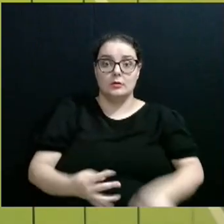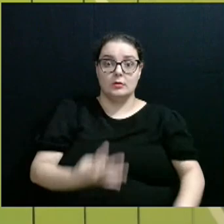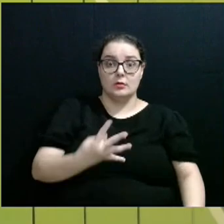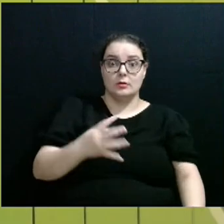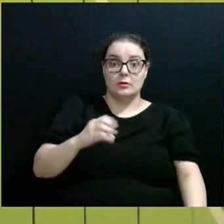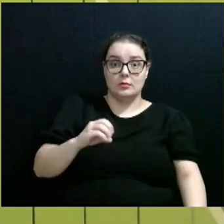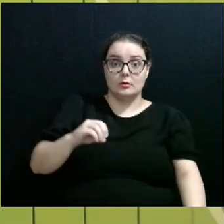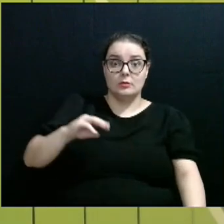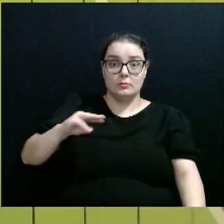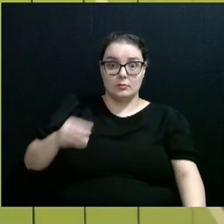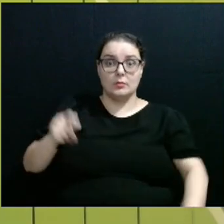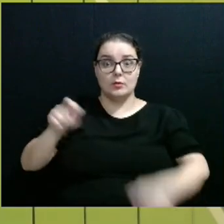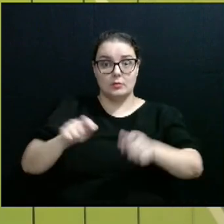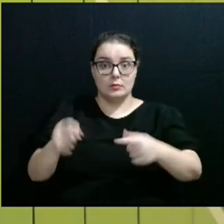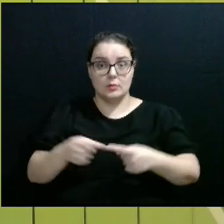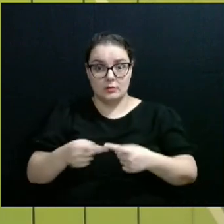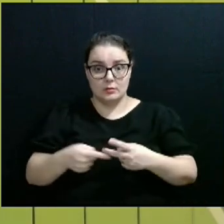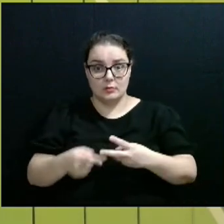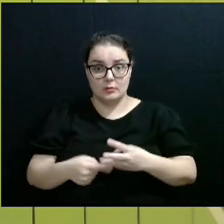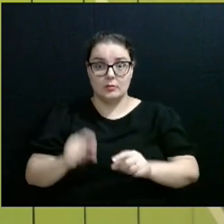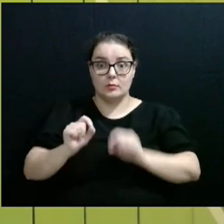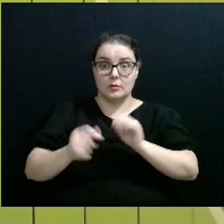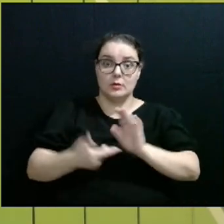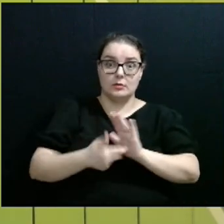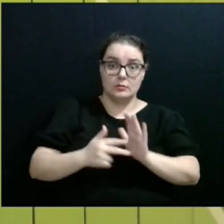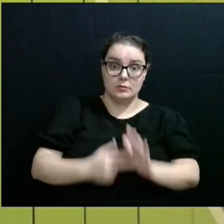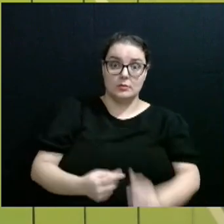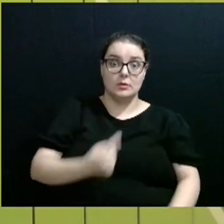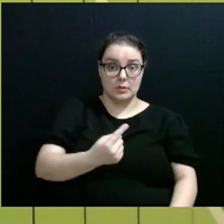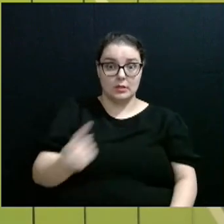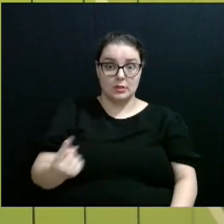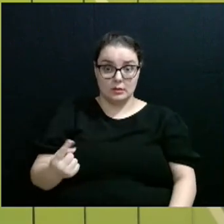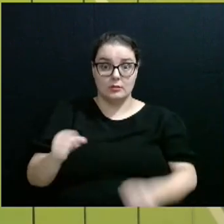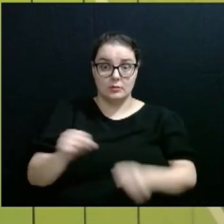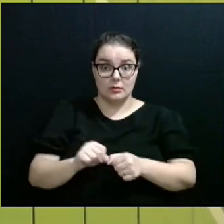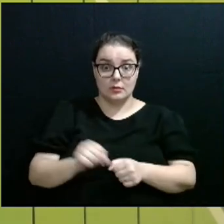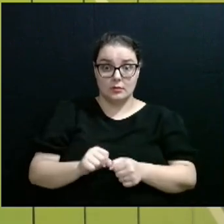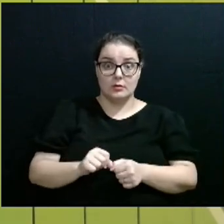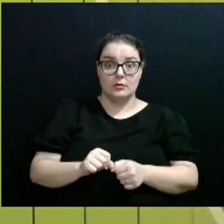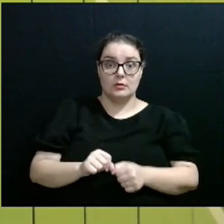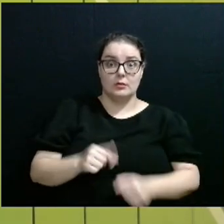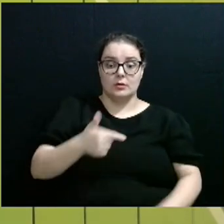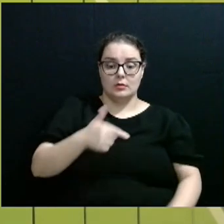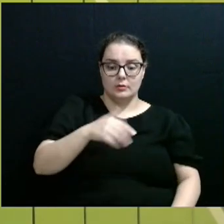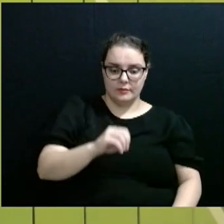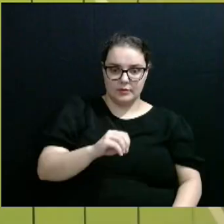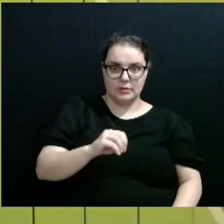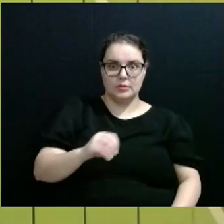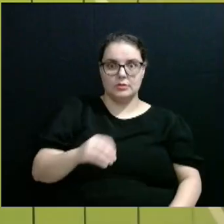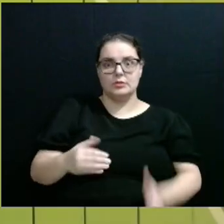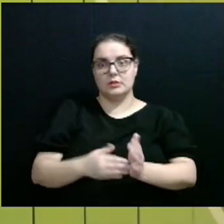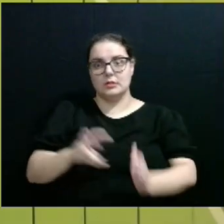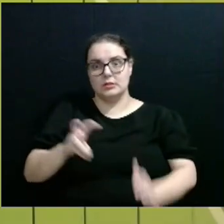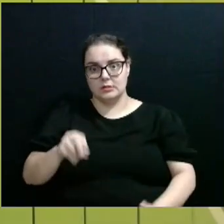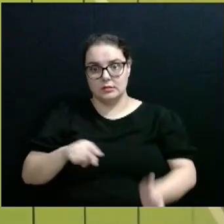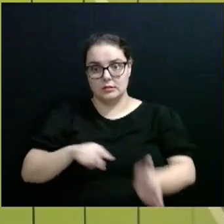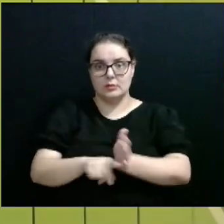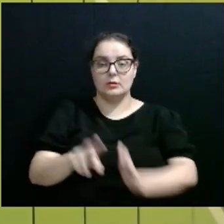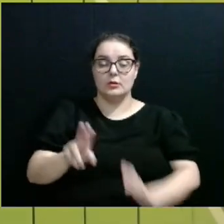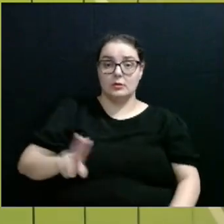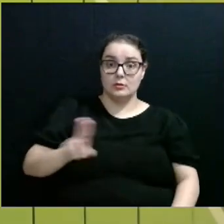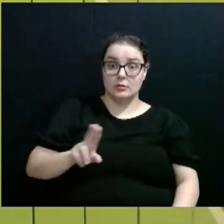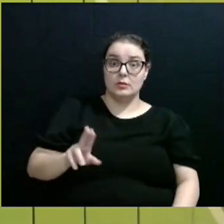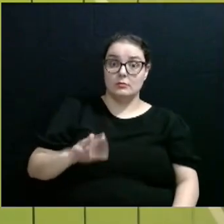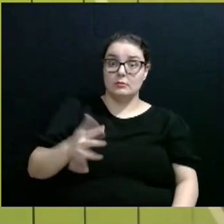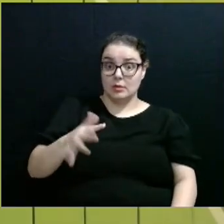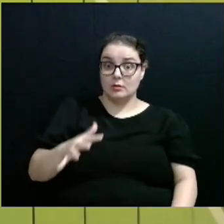usuários semanais, ou seja, se cada um fizesse apenas entre 20 e 50 perguntas, o consumo estimado seria